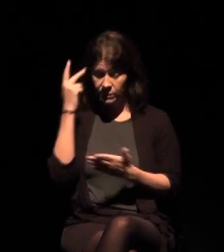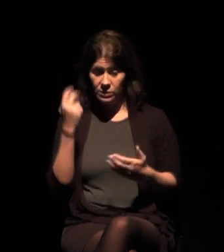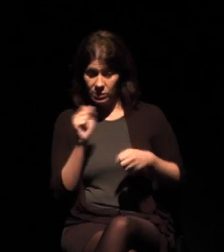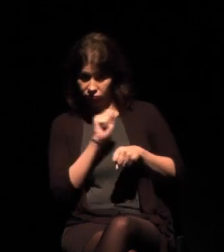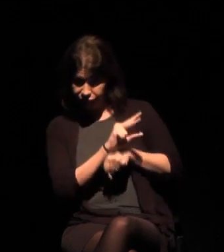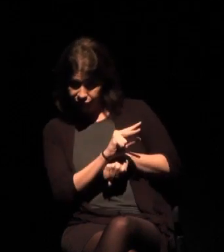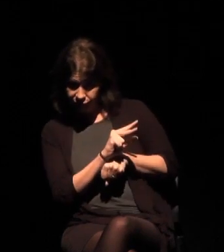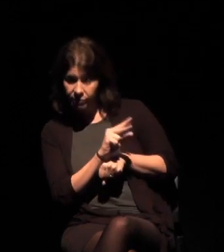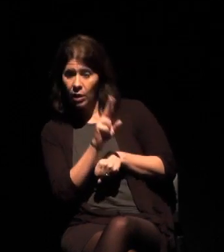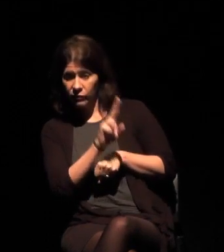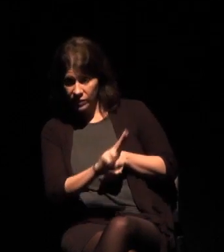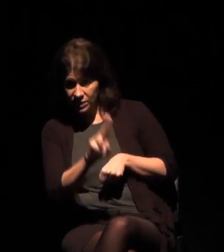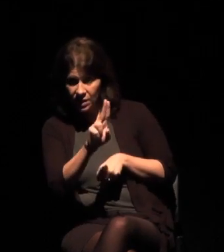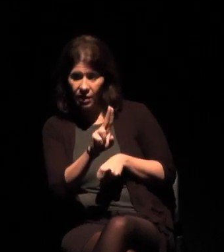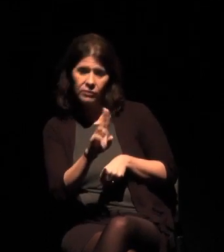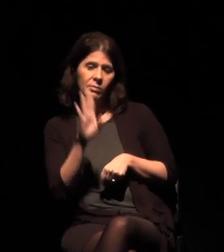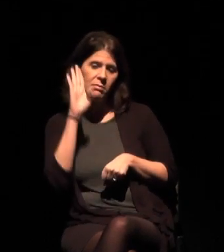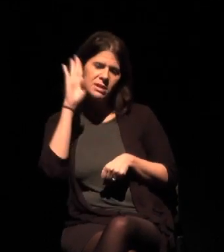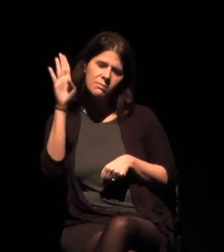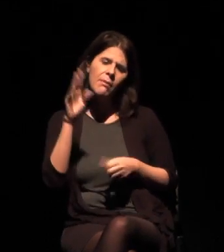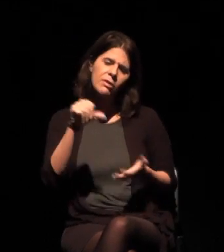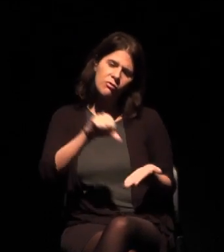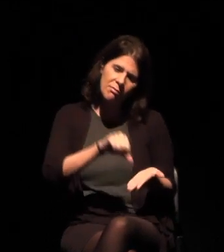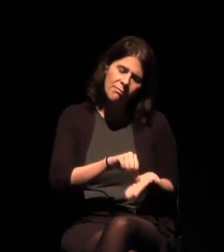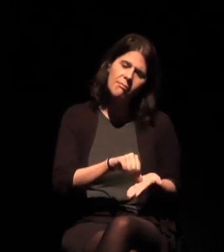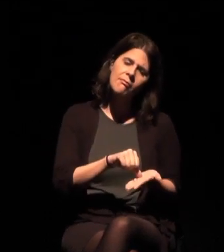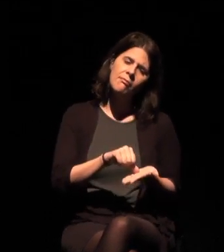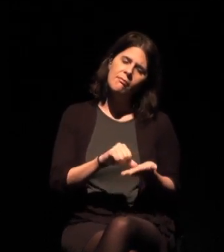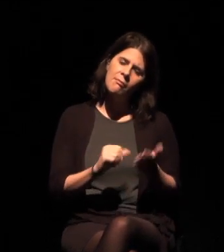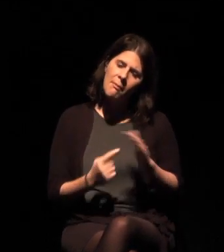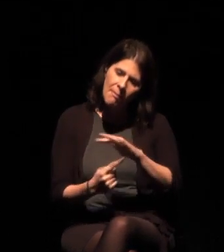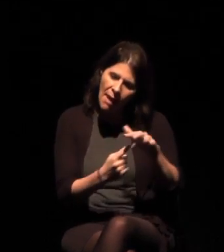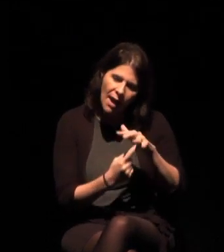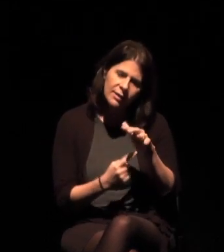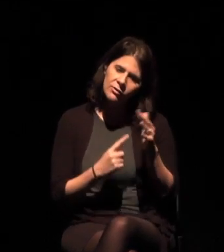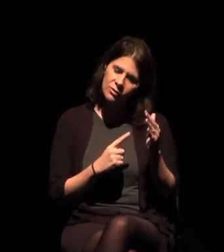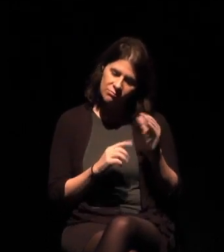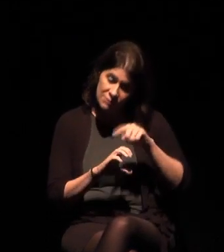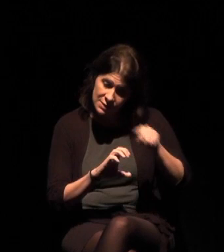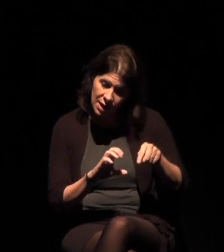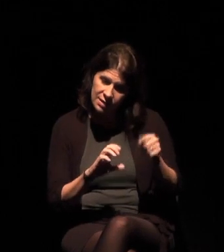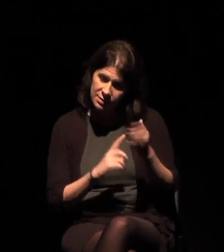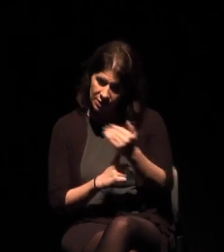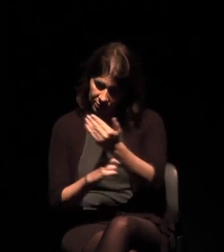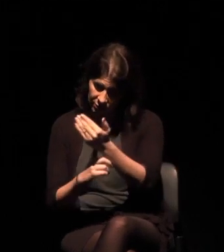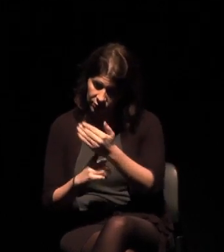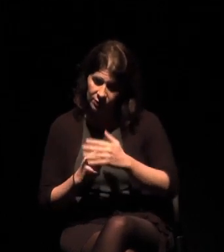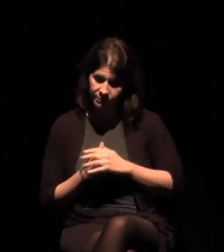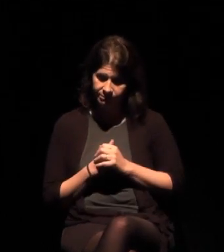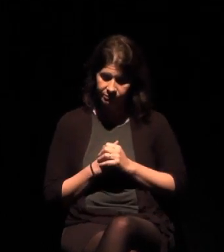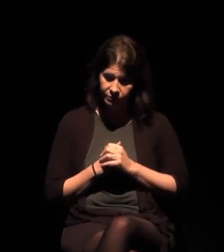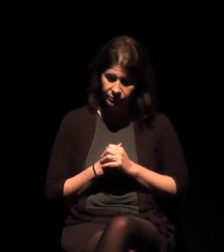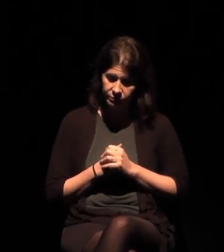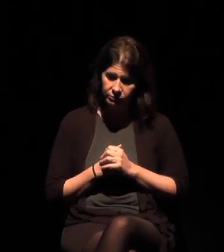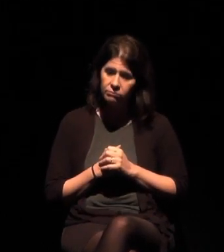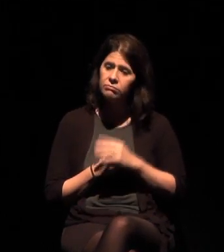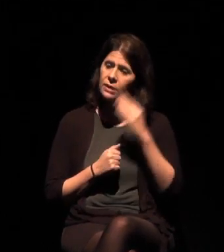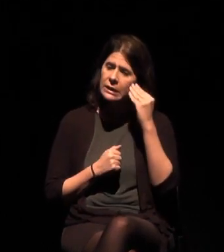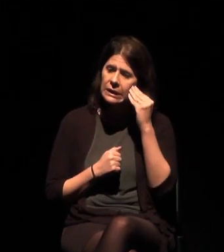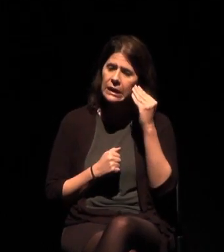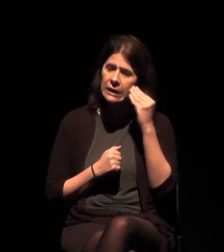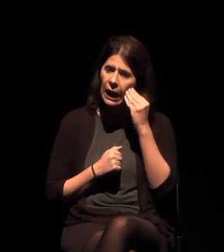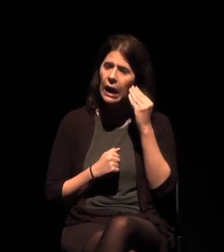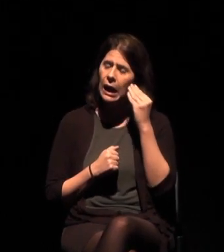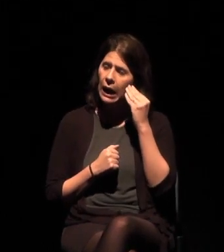que fátima é dirigir numa das suas vertentes se tem tentado fazer